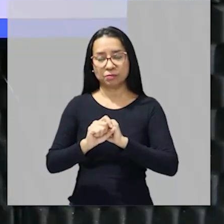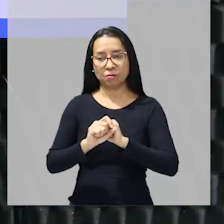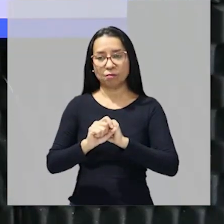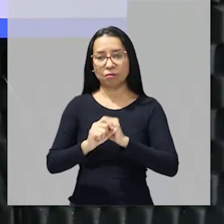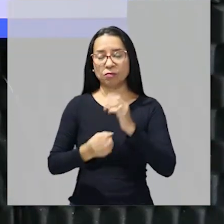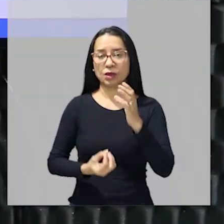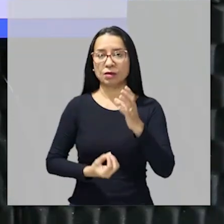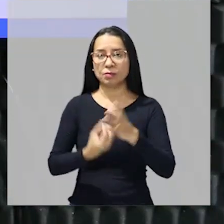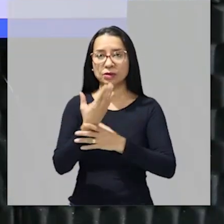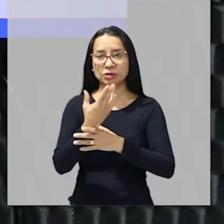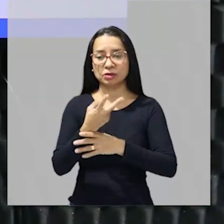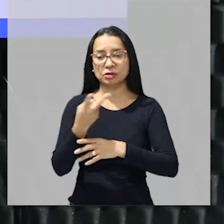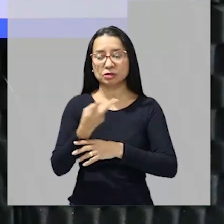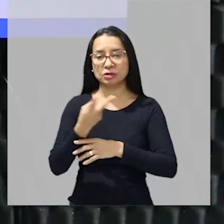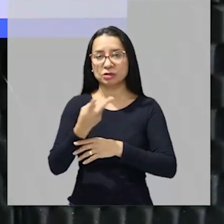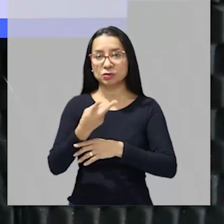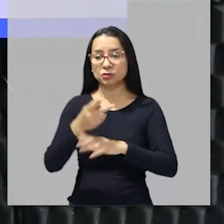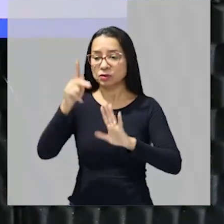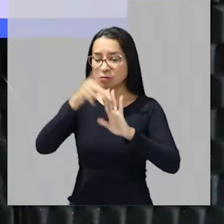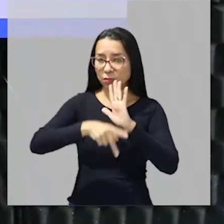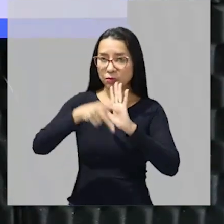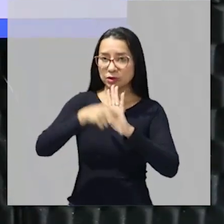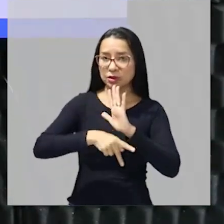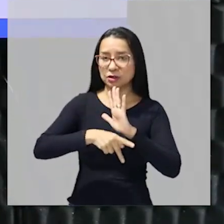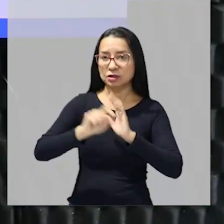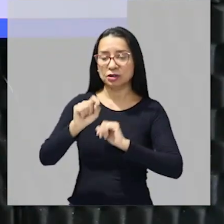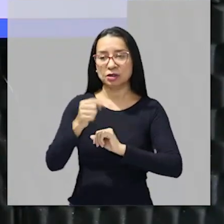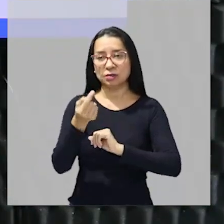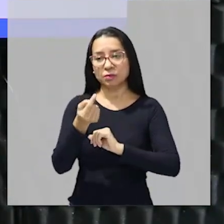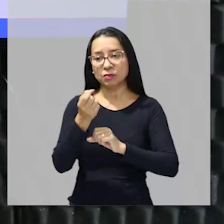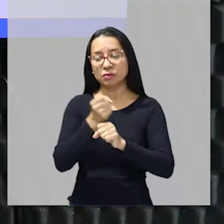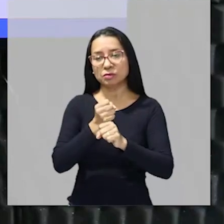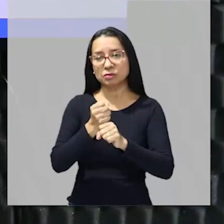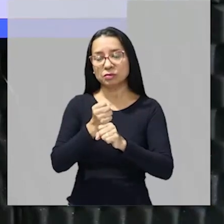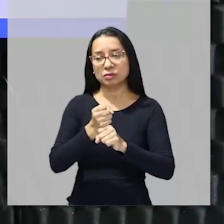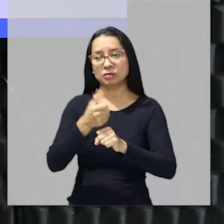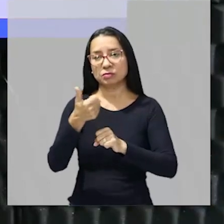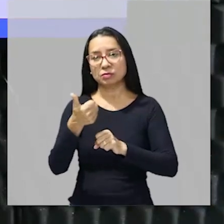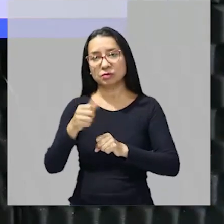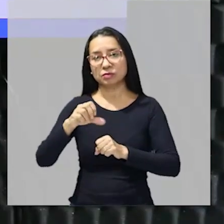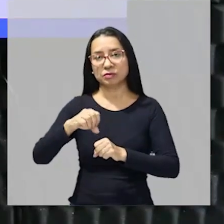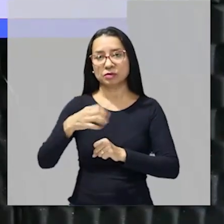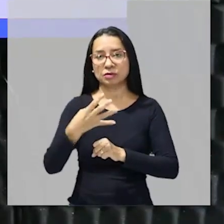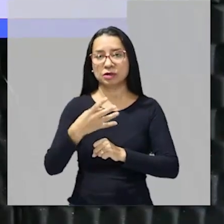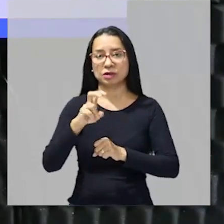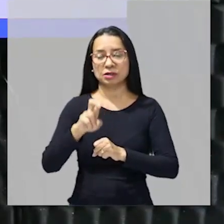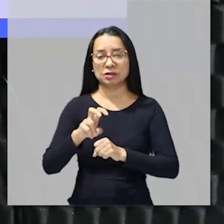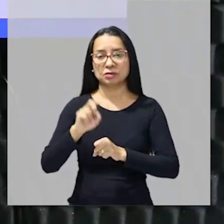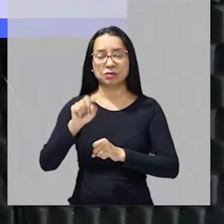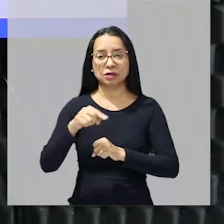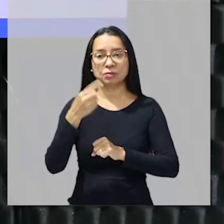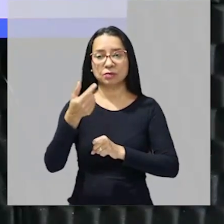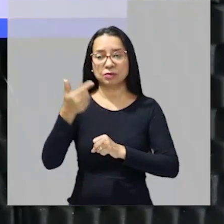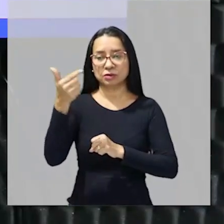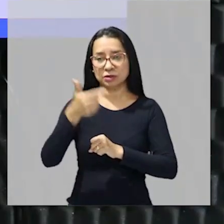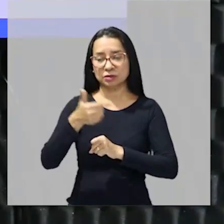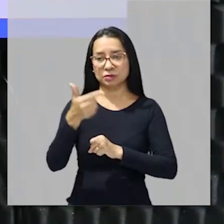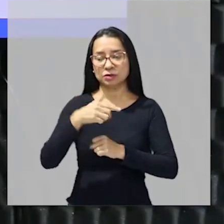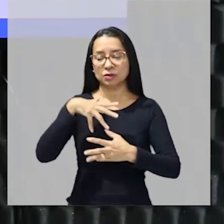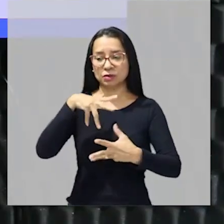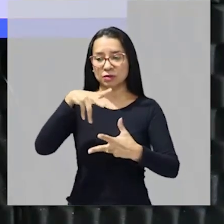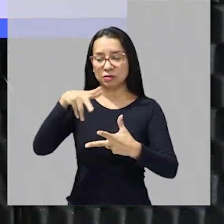grandes superpotências no pós-1945, no pós-Segunda Guerra Mundial, a